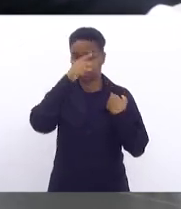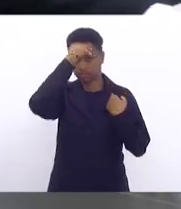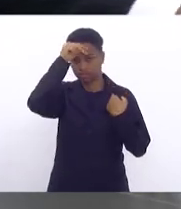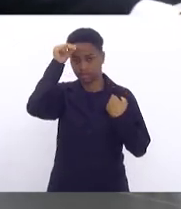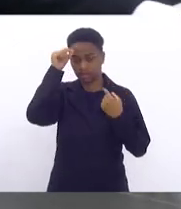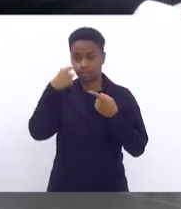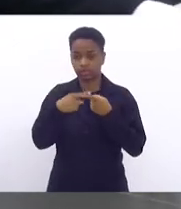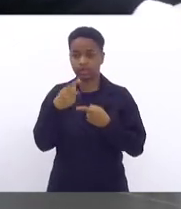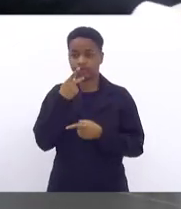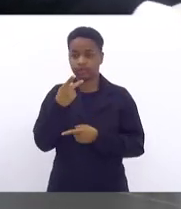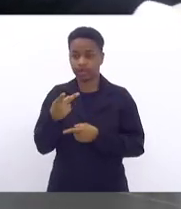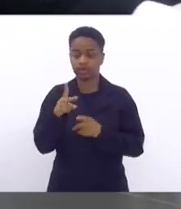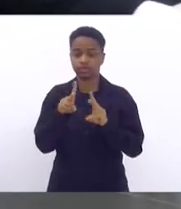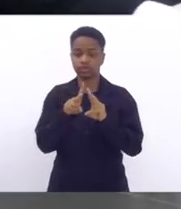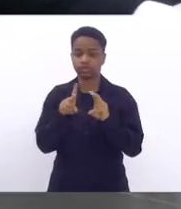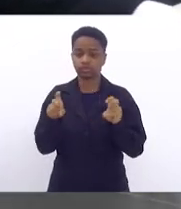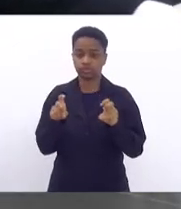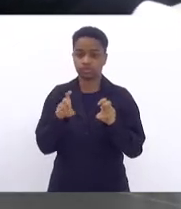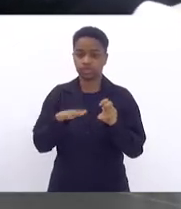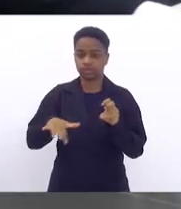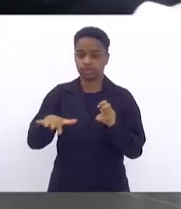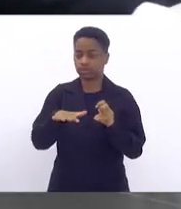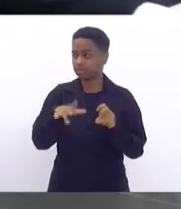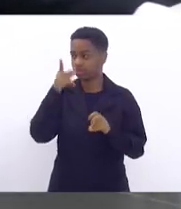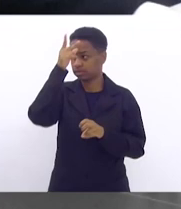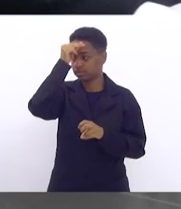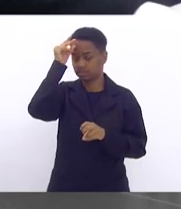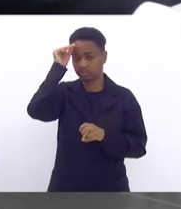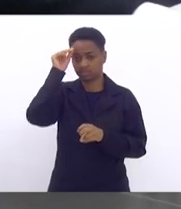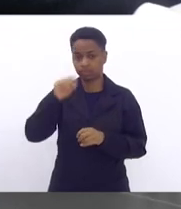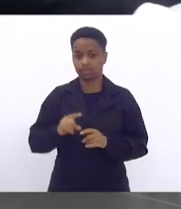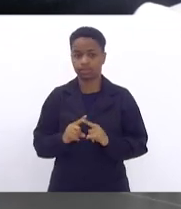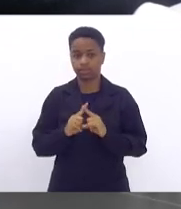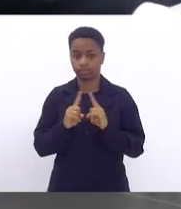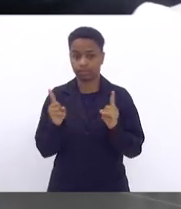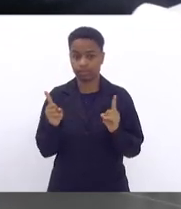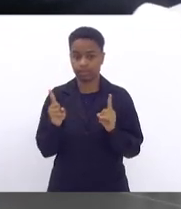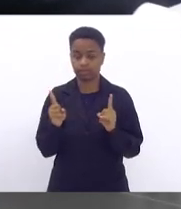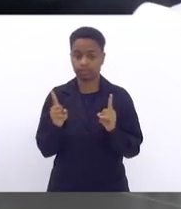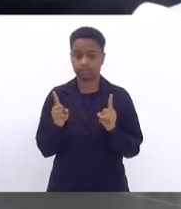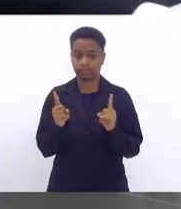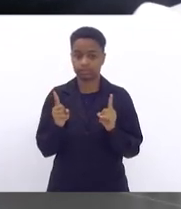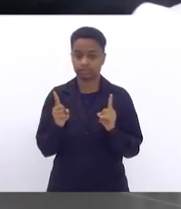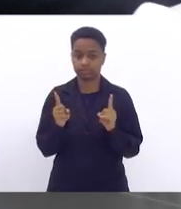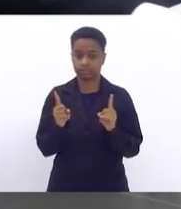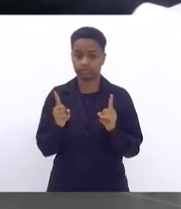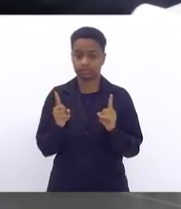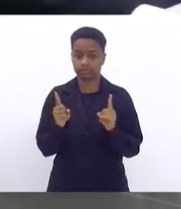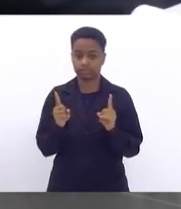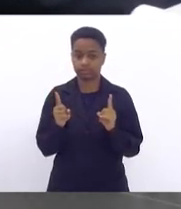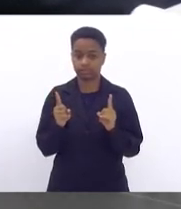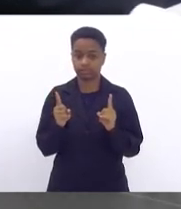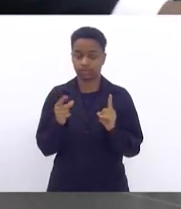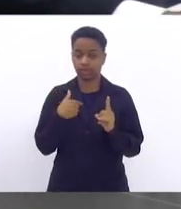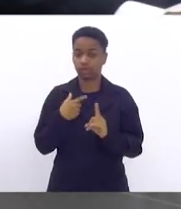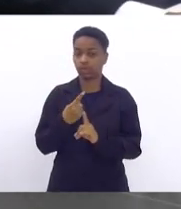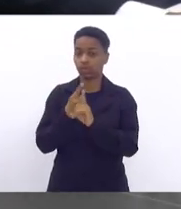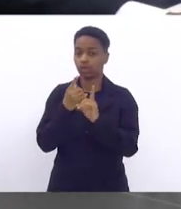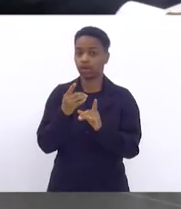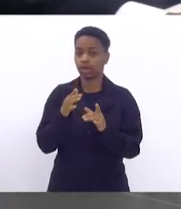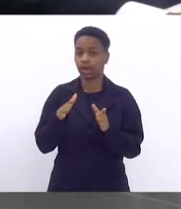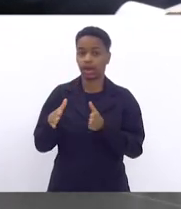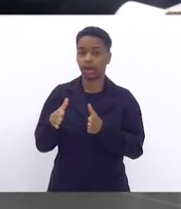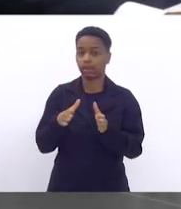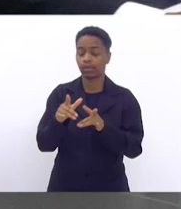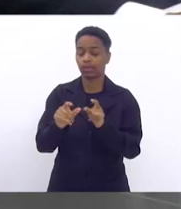questão edilícia envolve a competência municipal. No entanto, o caminho encontrado para o legislador